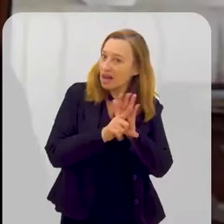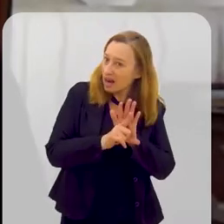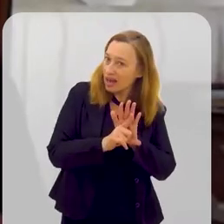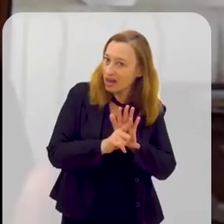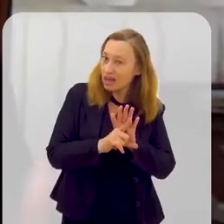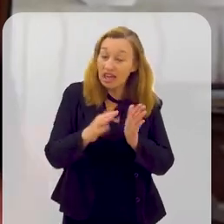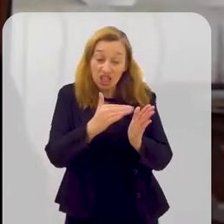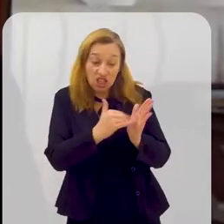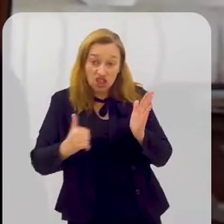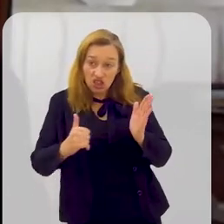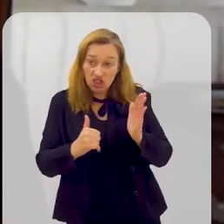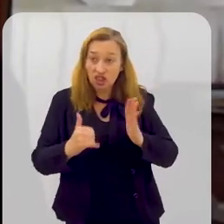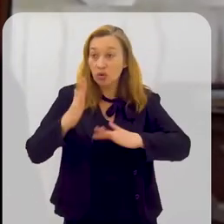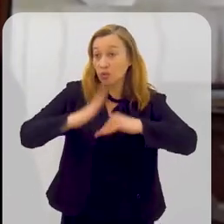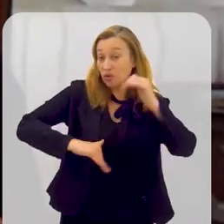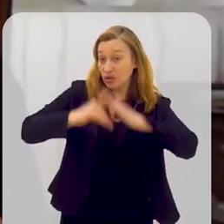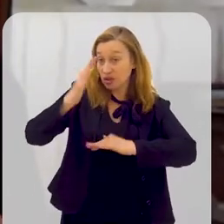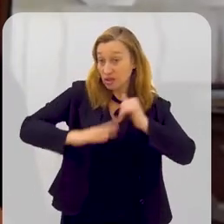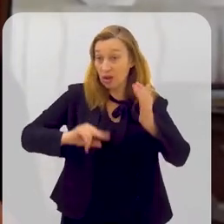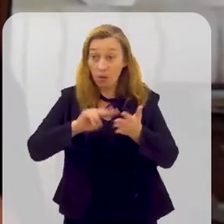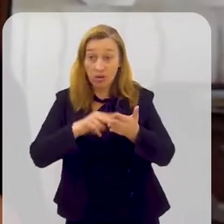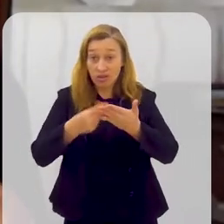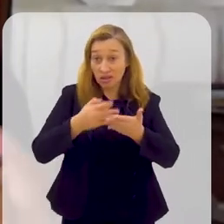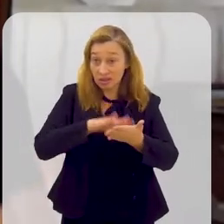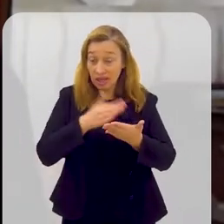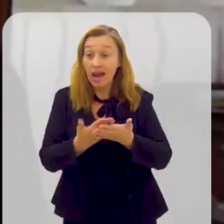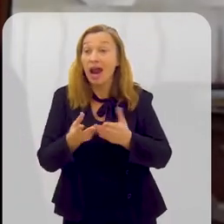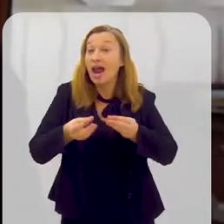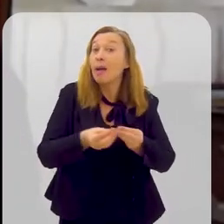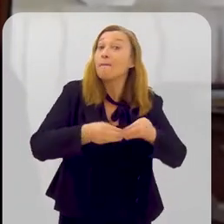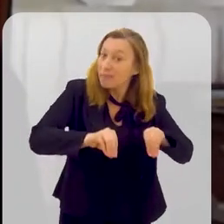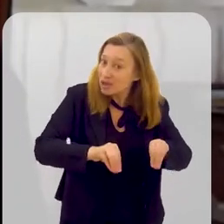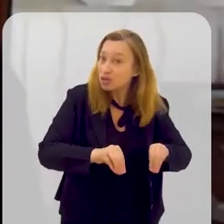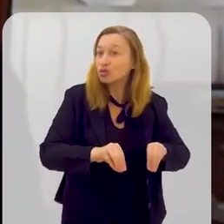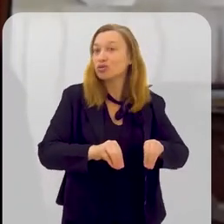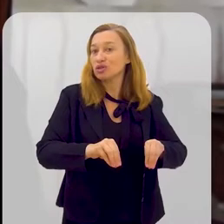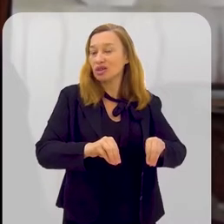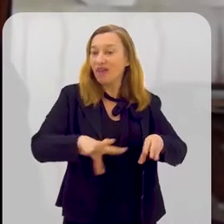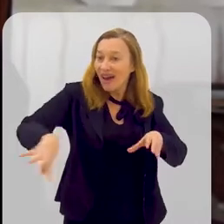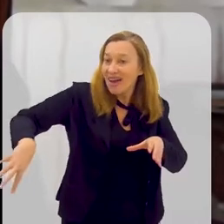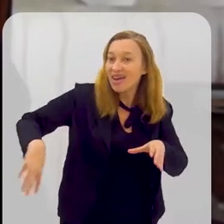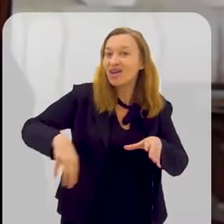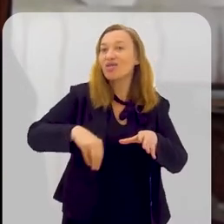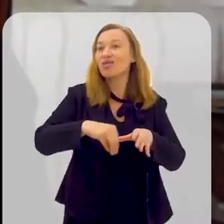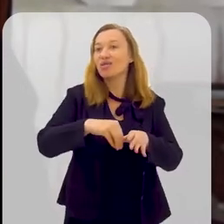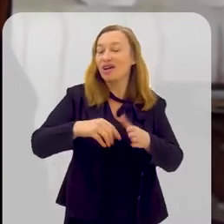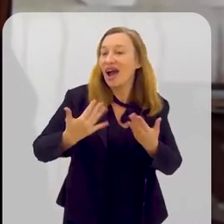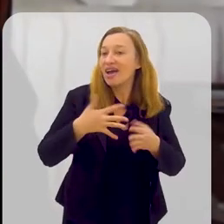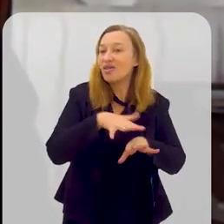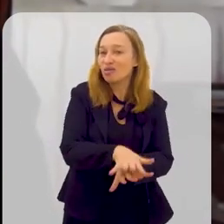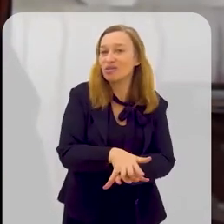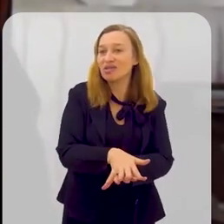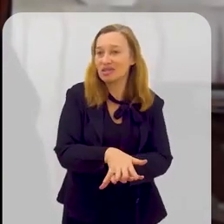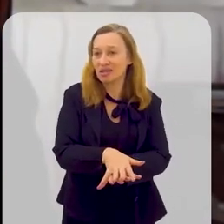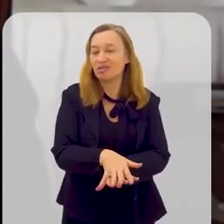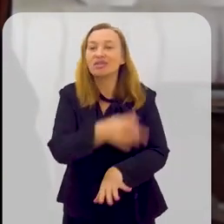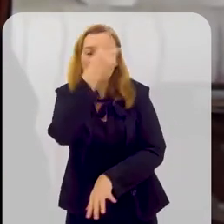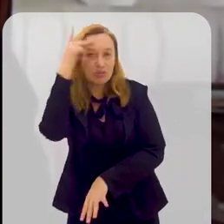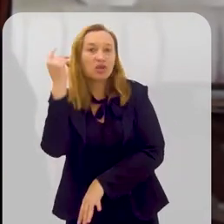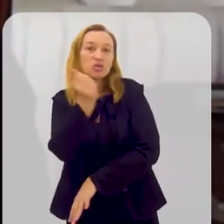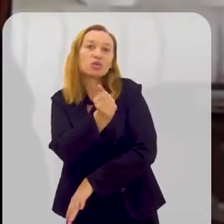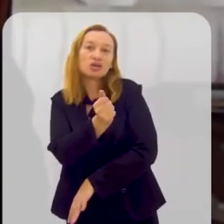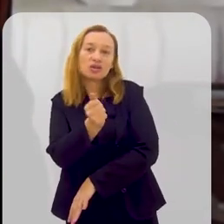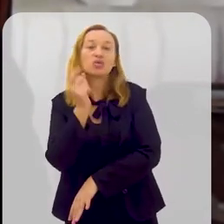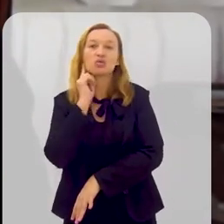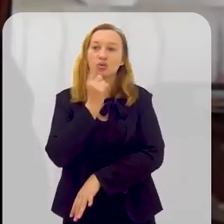essa legislação que tira a função de intérprete ela prejudica a inclusão a